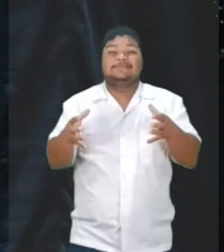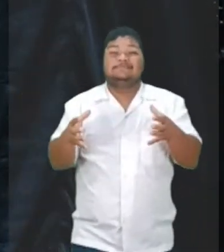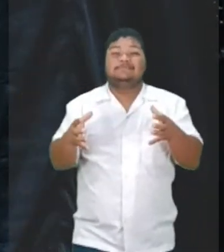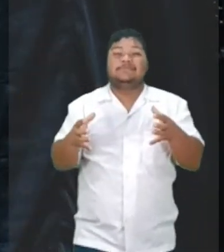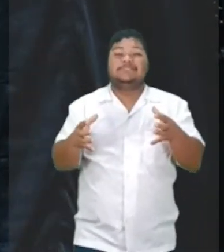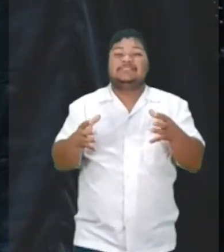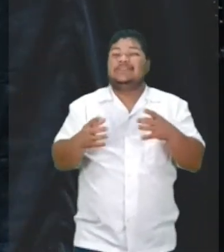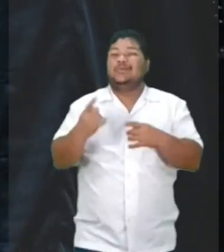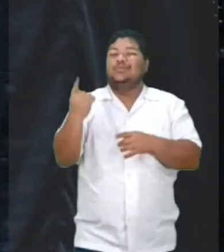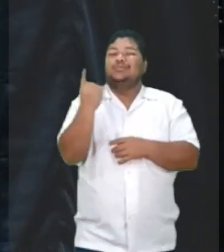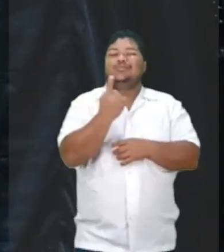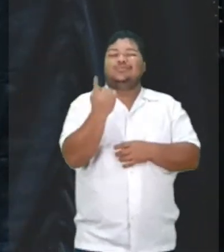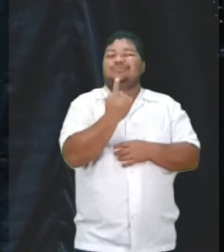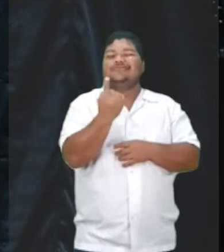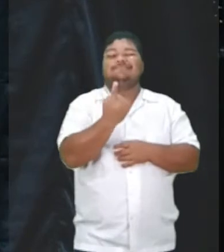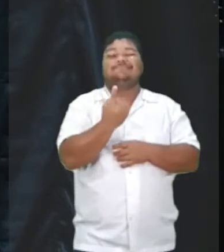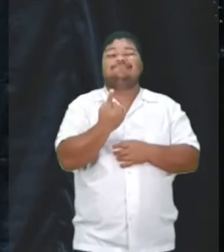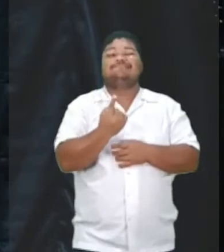único,